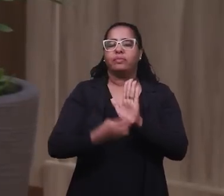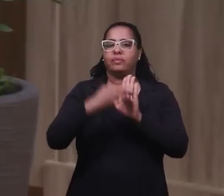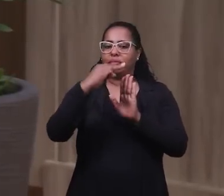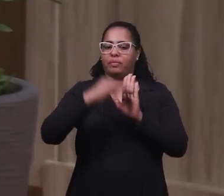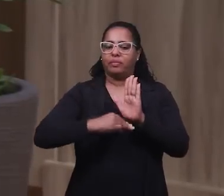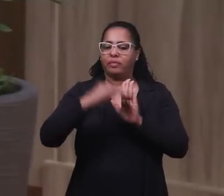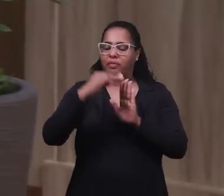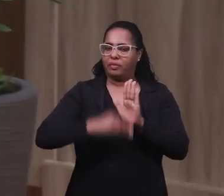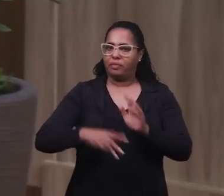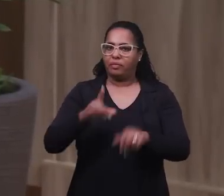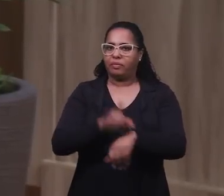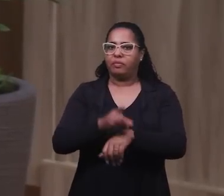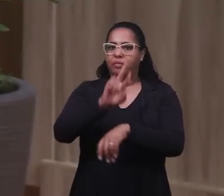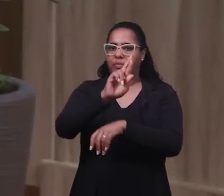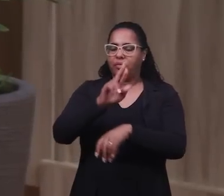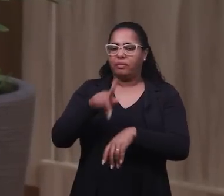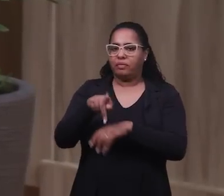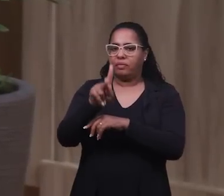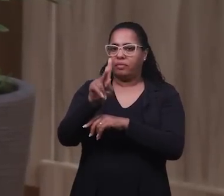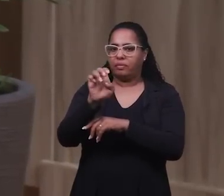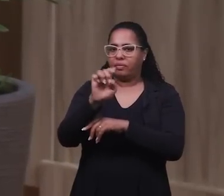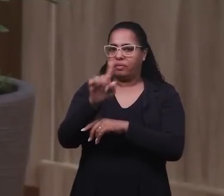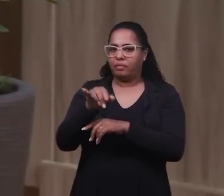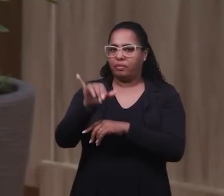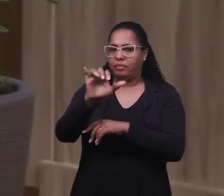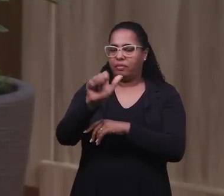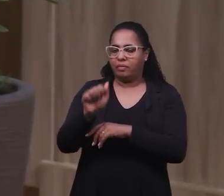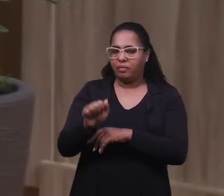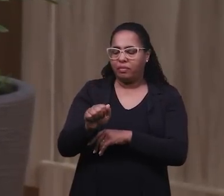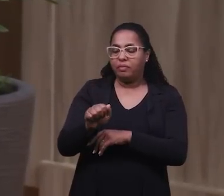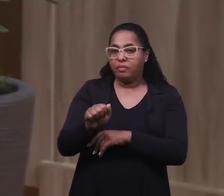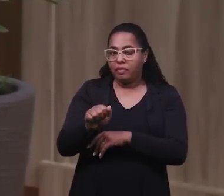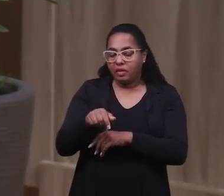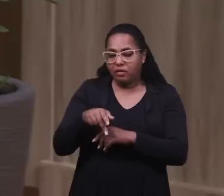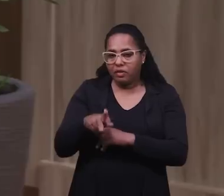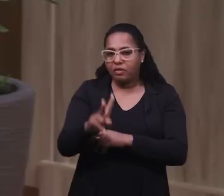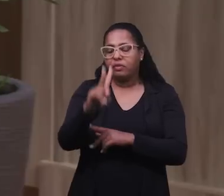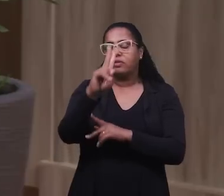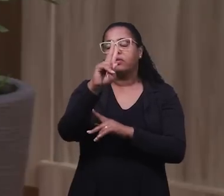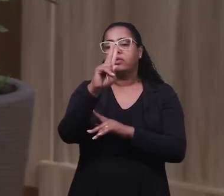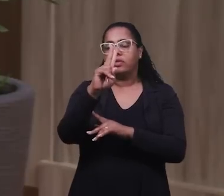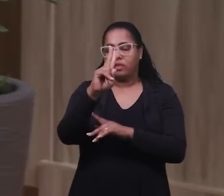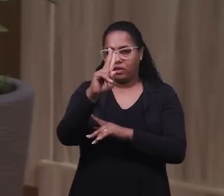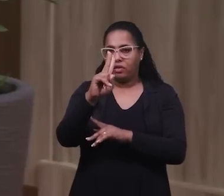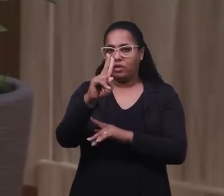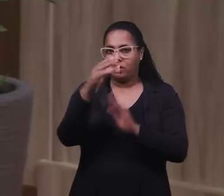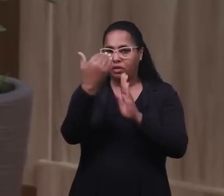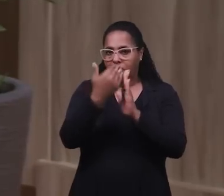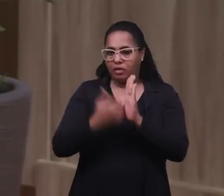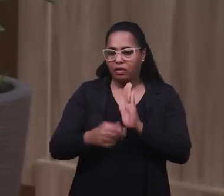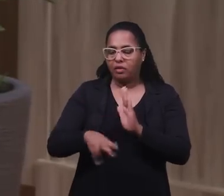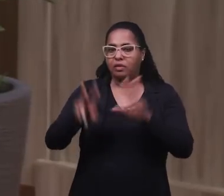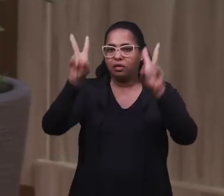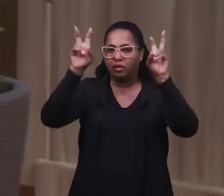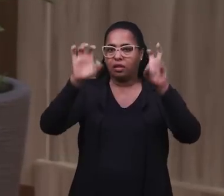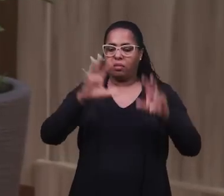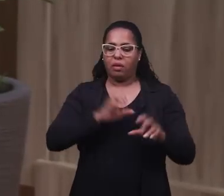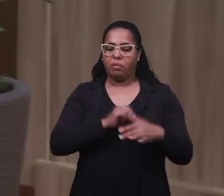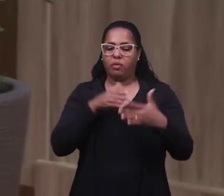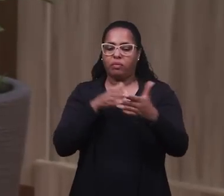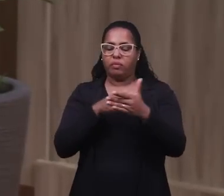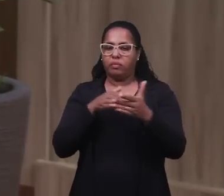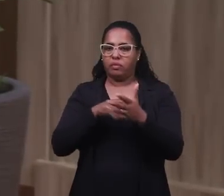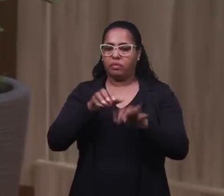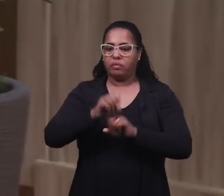quadro Organização e Método. E nele a doutora Késia Nunes dará continuidade a uma sequência que estamos apresentando com o